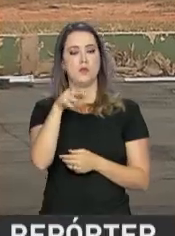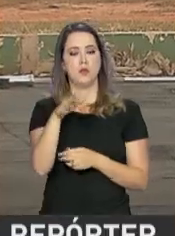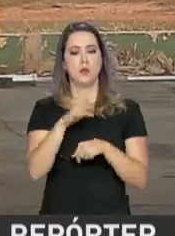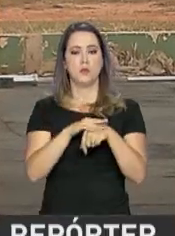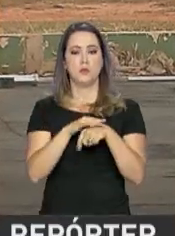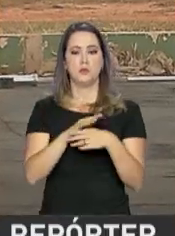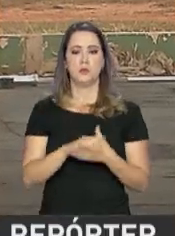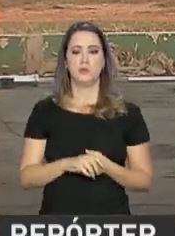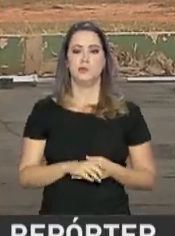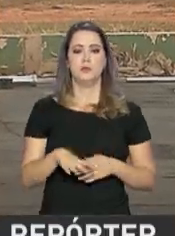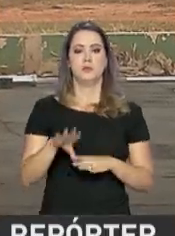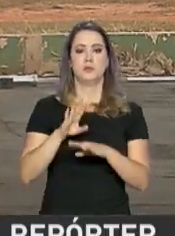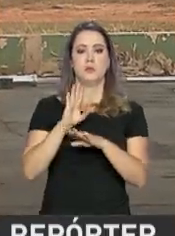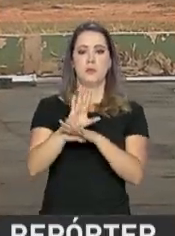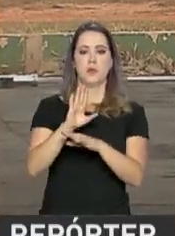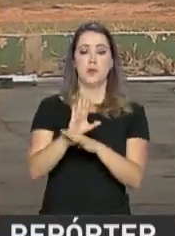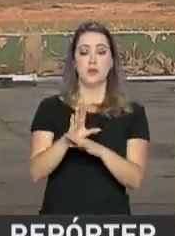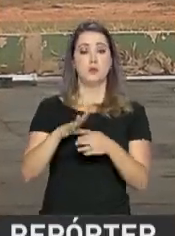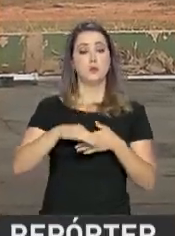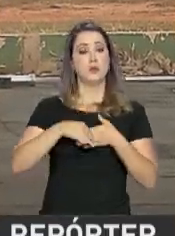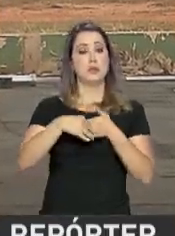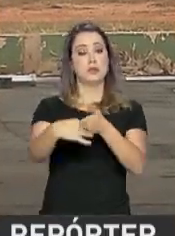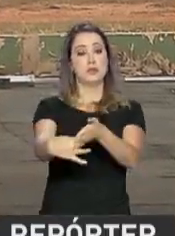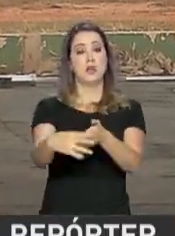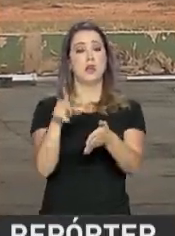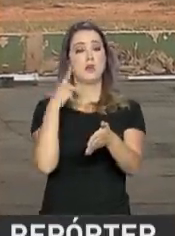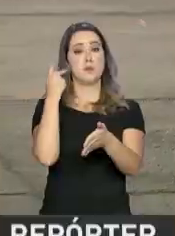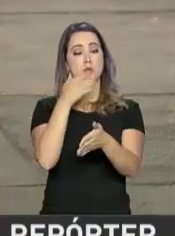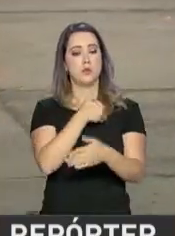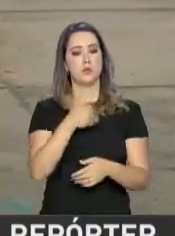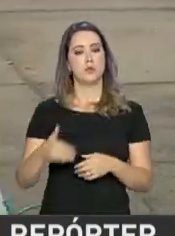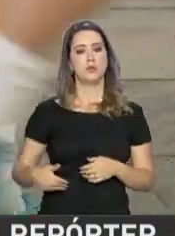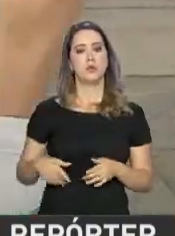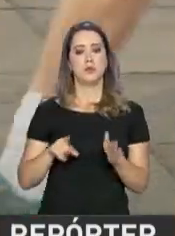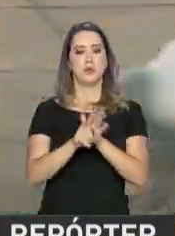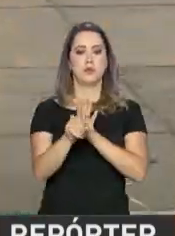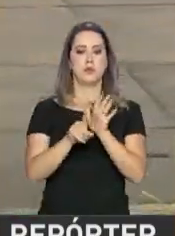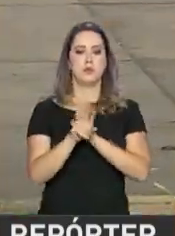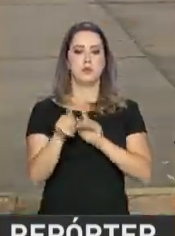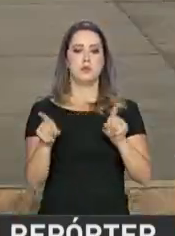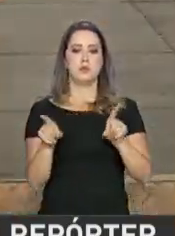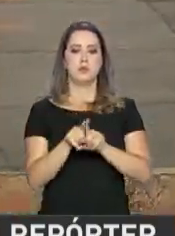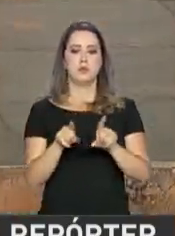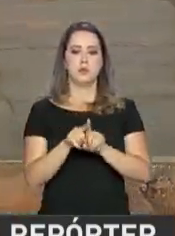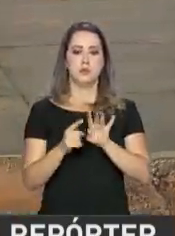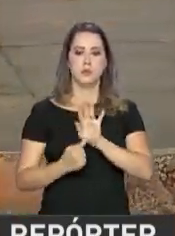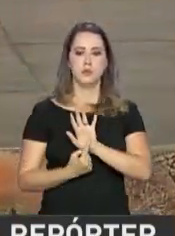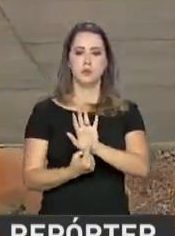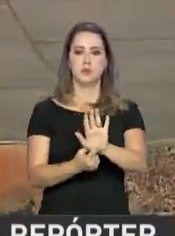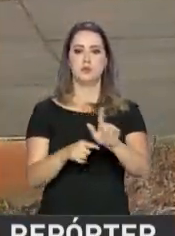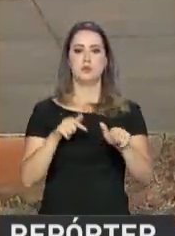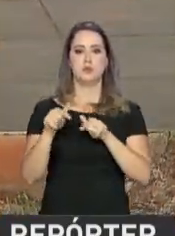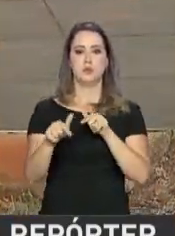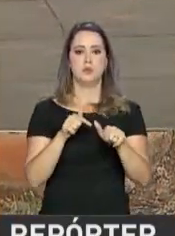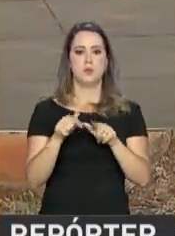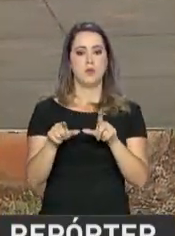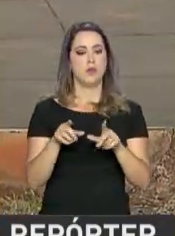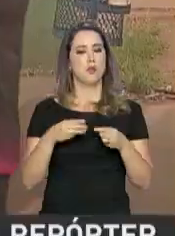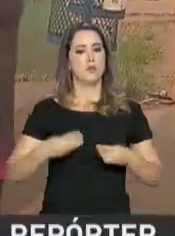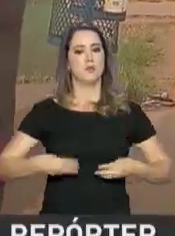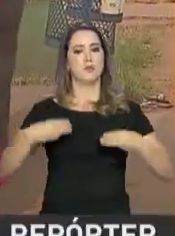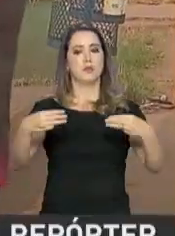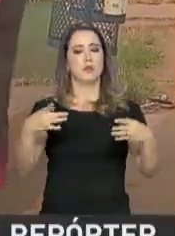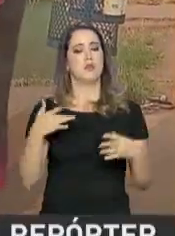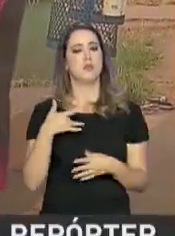além de ajudar a direcionar as políticas públicas do governo a pesquisa também reforça as ações que o ministério da saúde